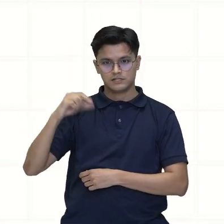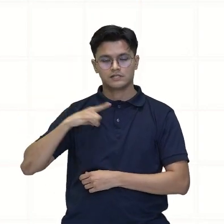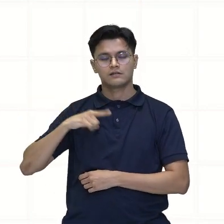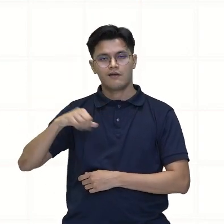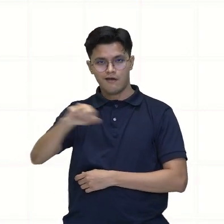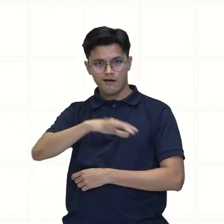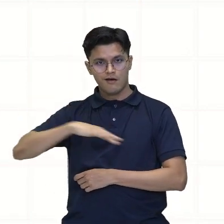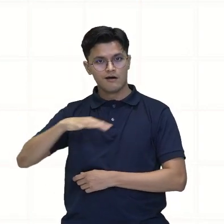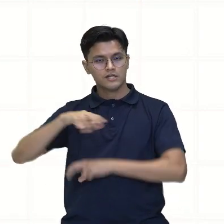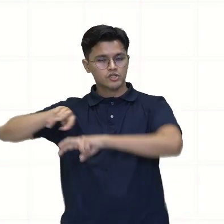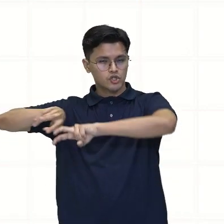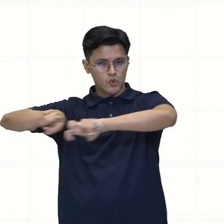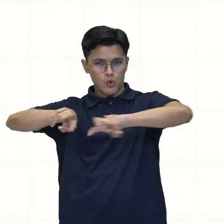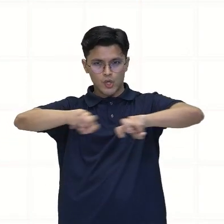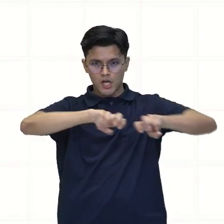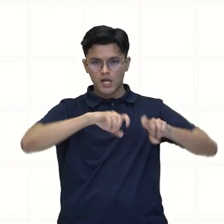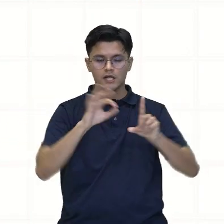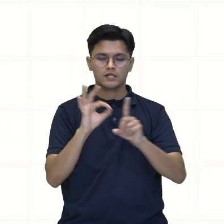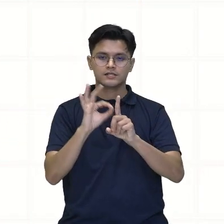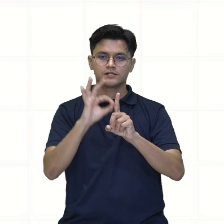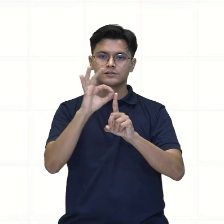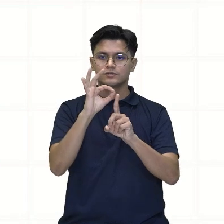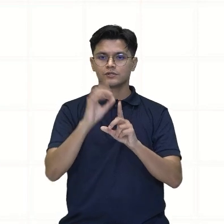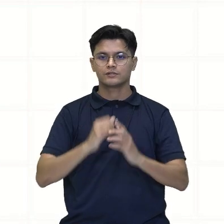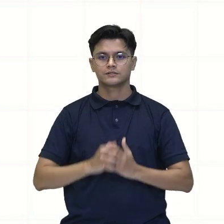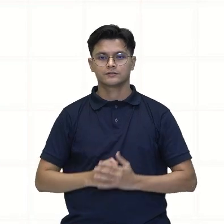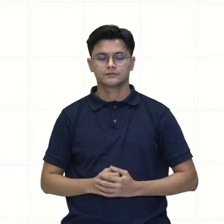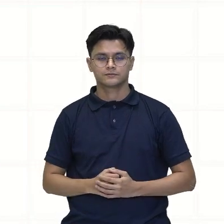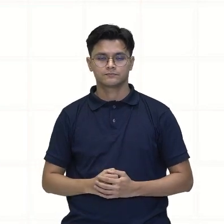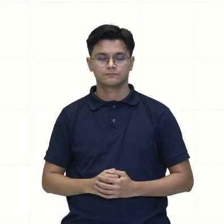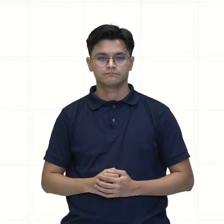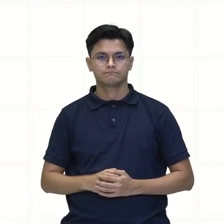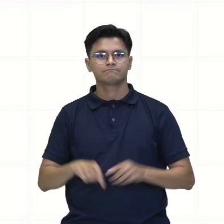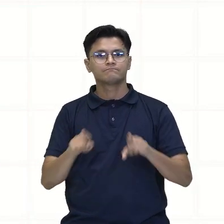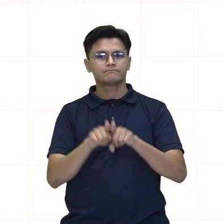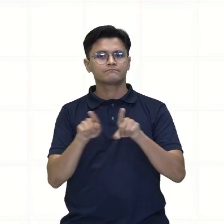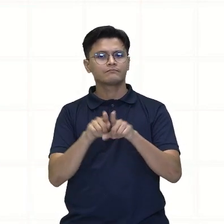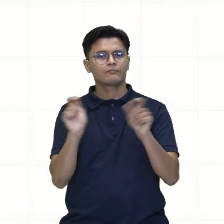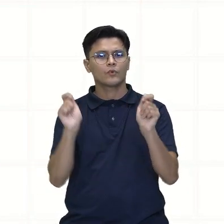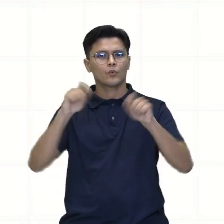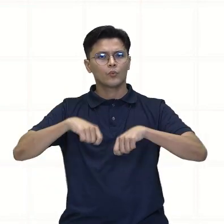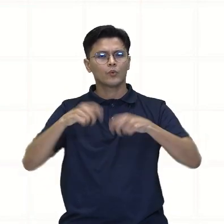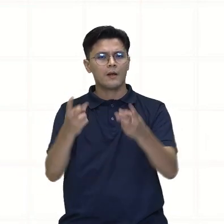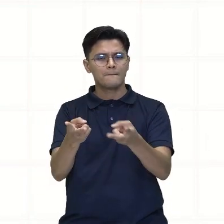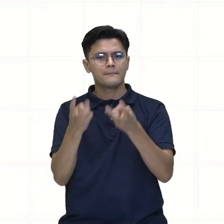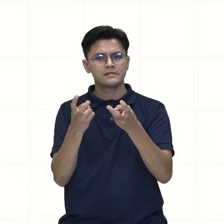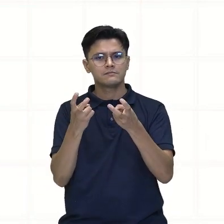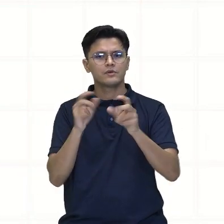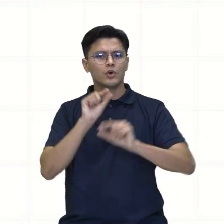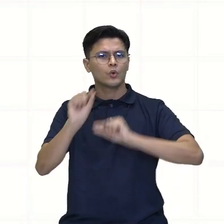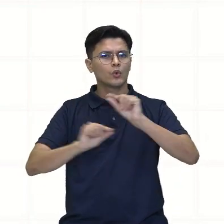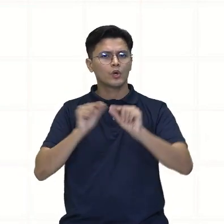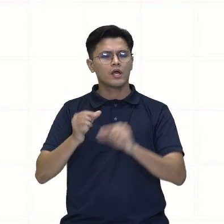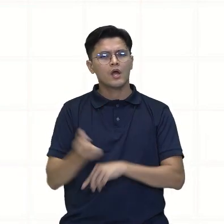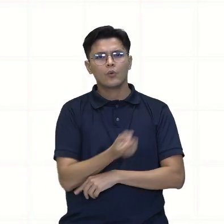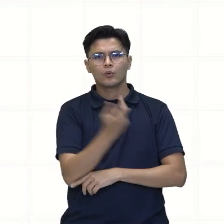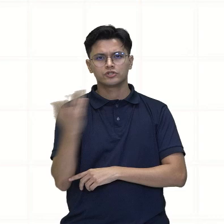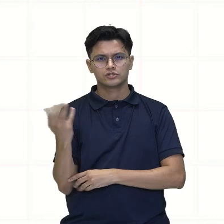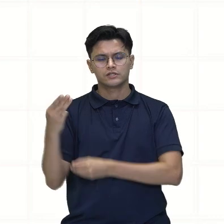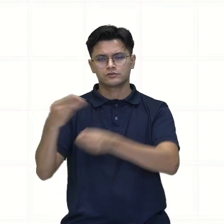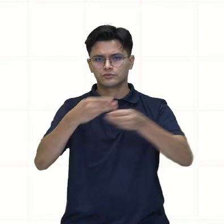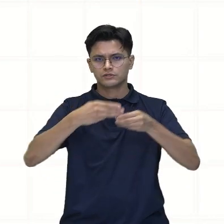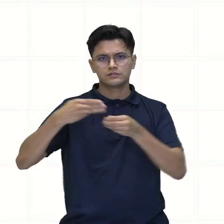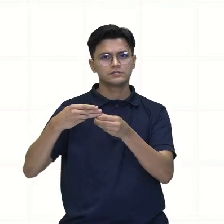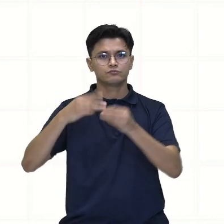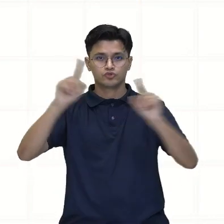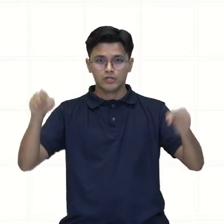de colheita de soja, né? E aí nós observamos o número de municípios por classe, onde nós